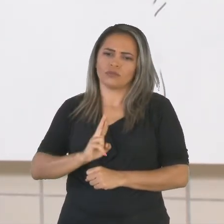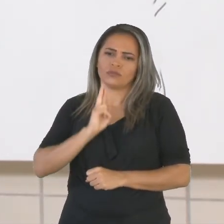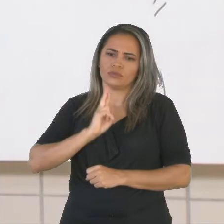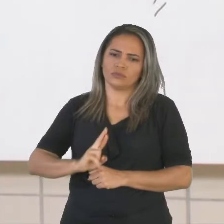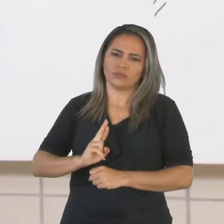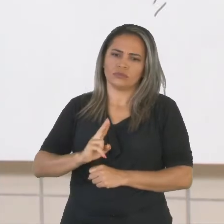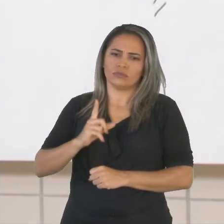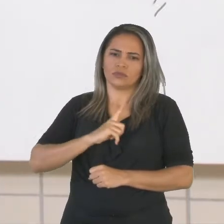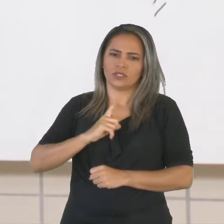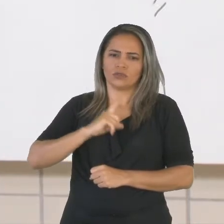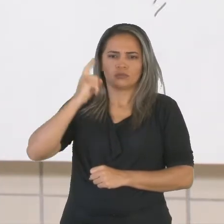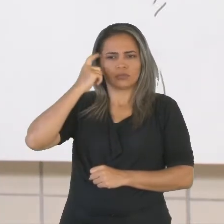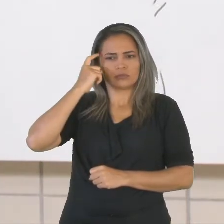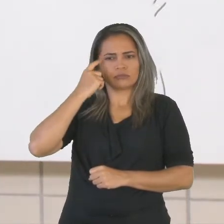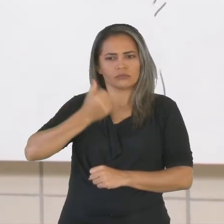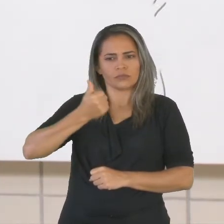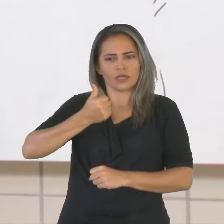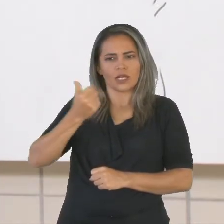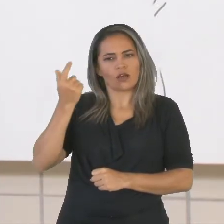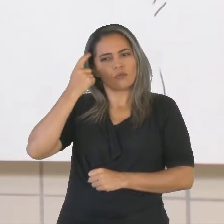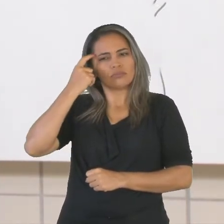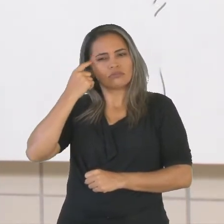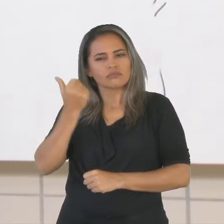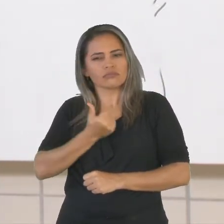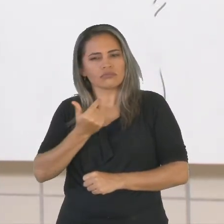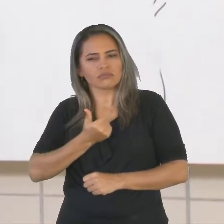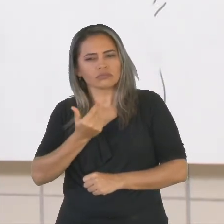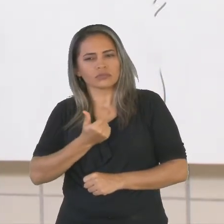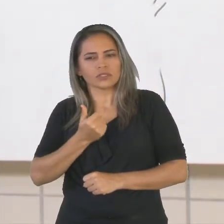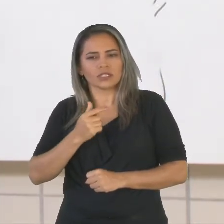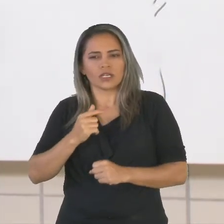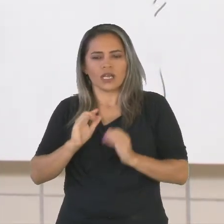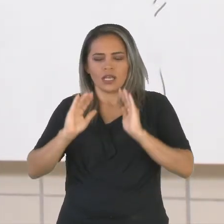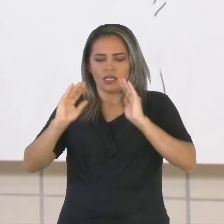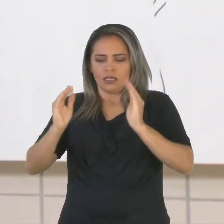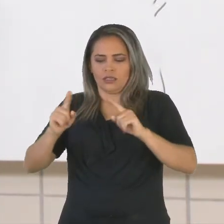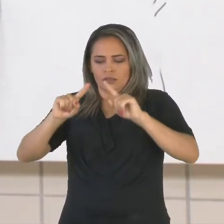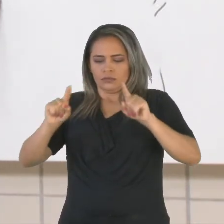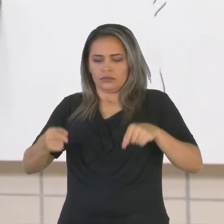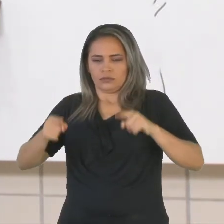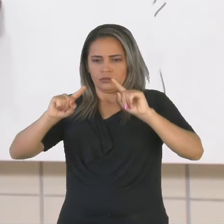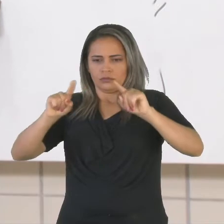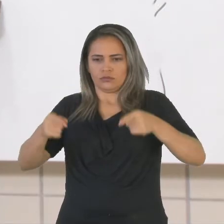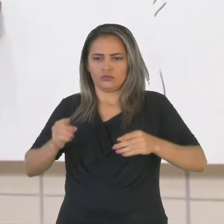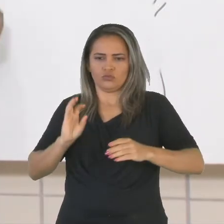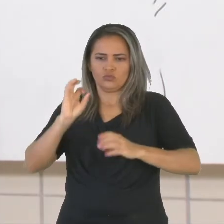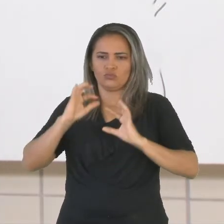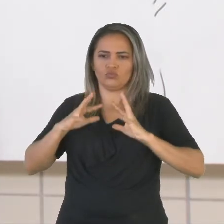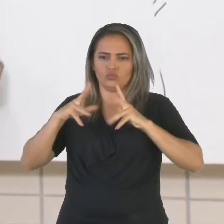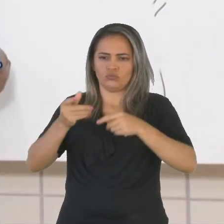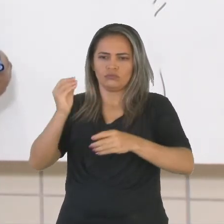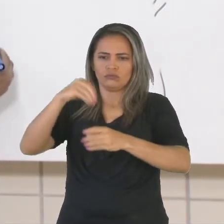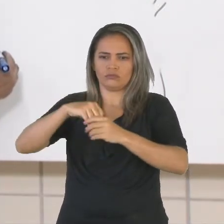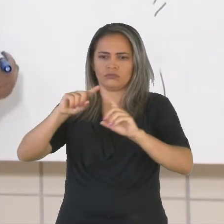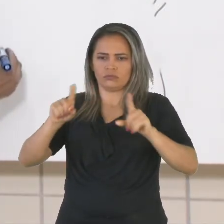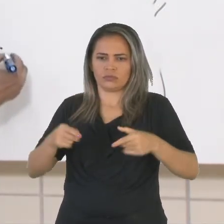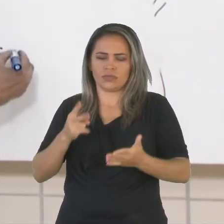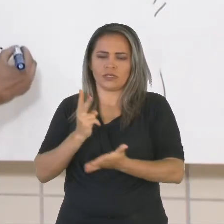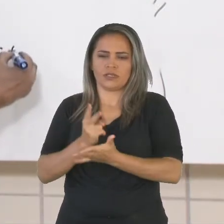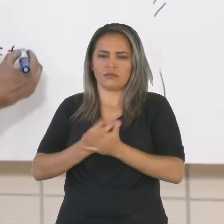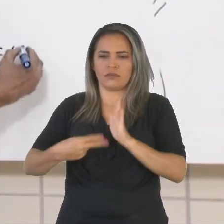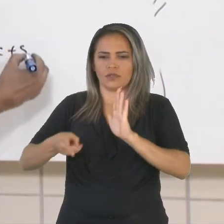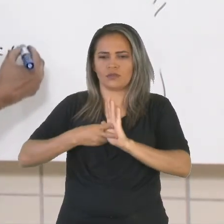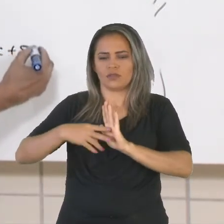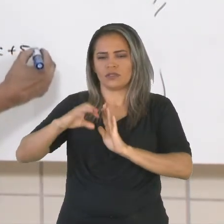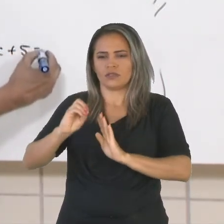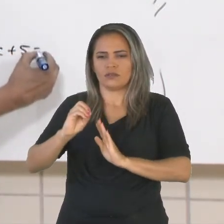Obtive o primeiro, eu vou pensar no segundo. O meu segundo é tudo que está dentro do parêntese, também igualado a zero. Então eu tenho x